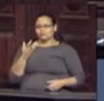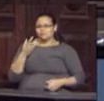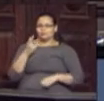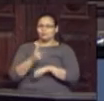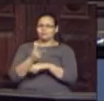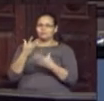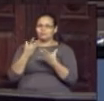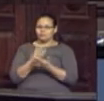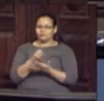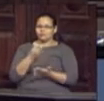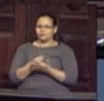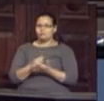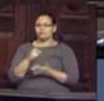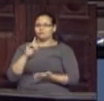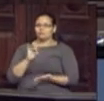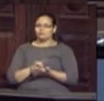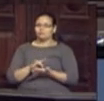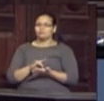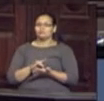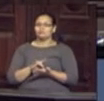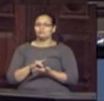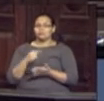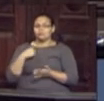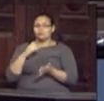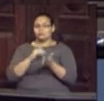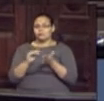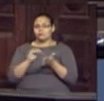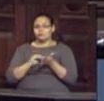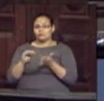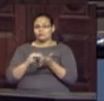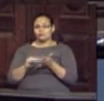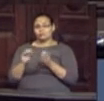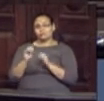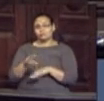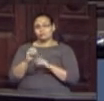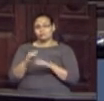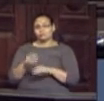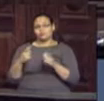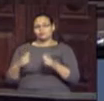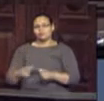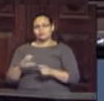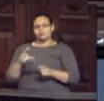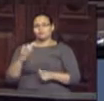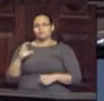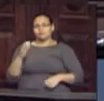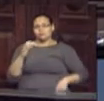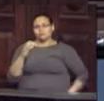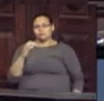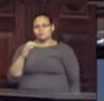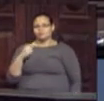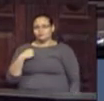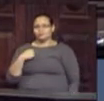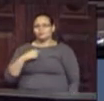muito sincero. Eu que, como secretário de Educação de Niterói, tive a oportunidade de dar a uma escola,